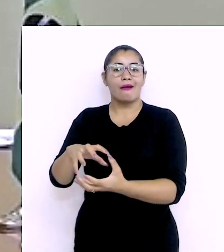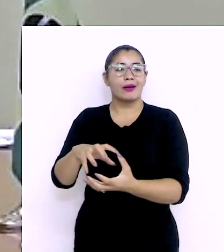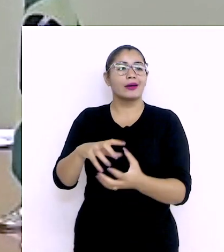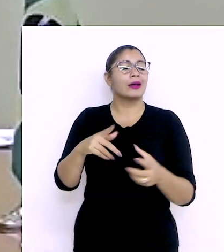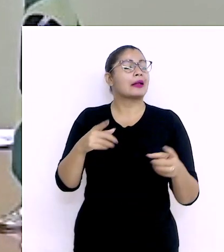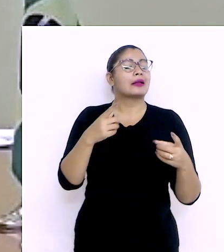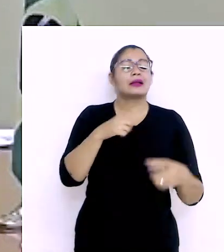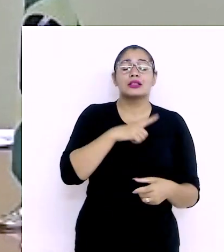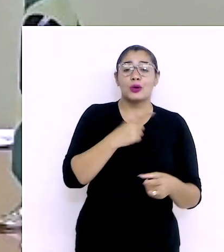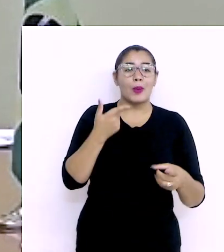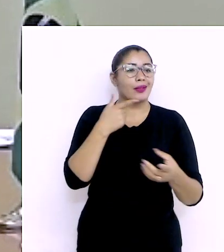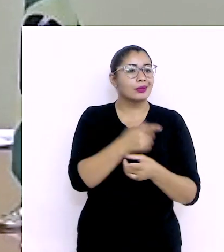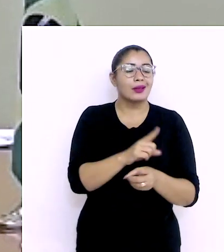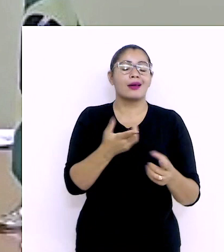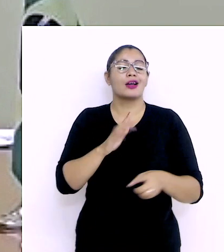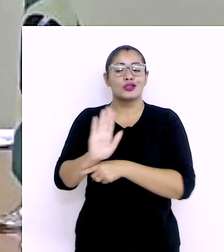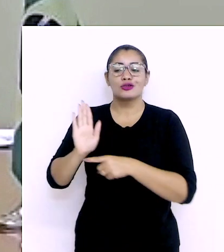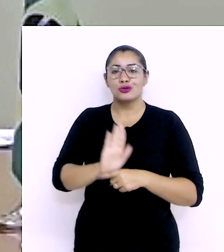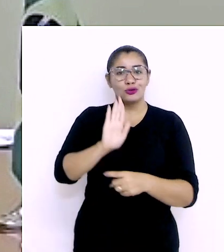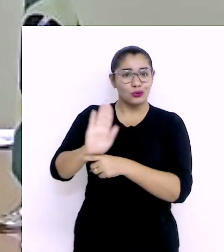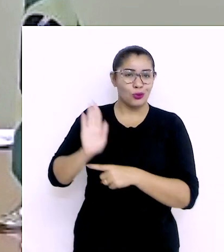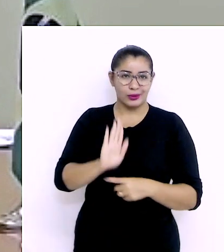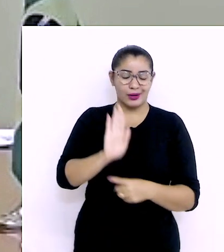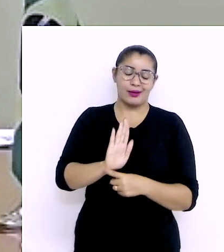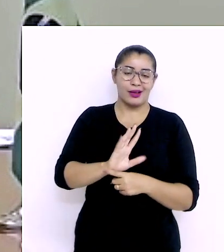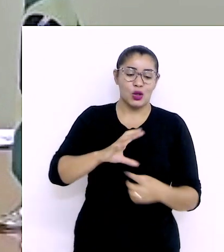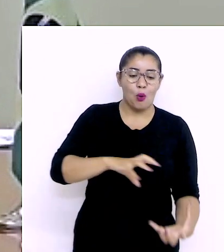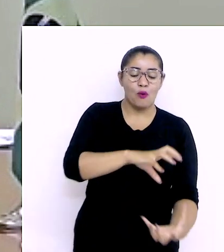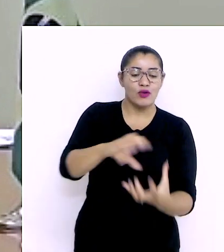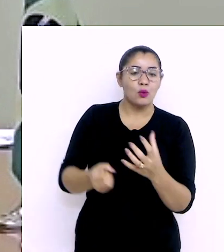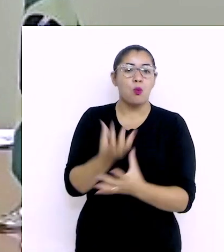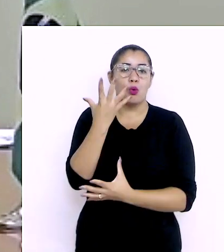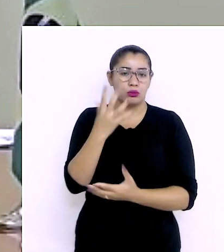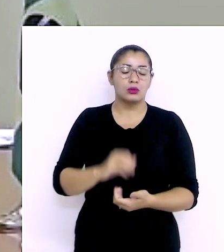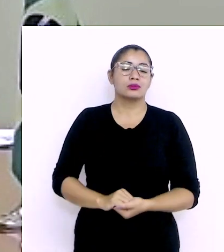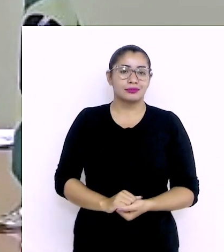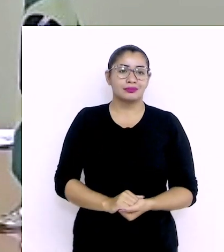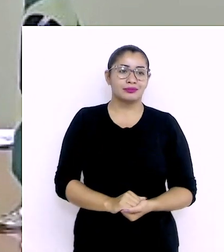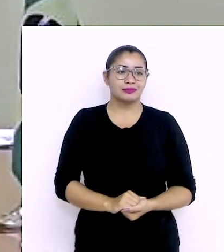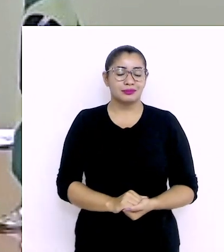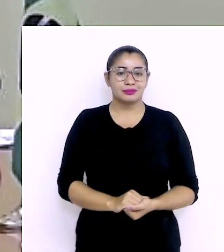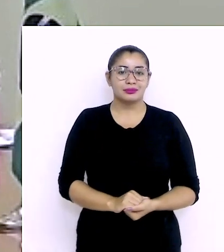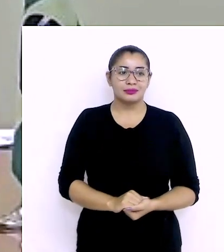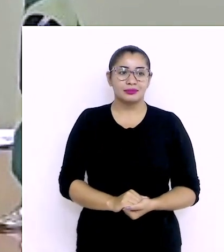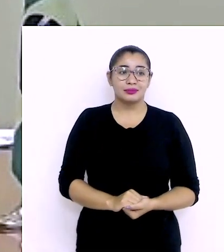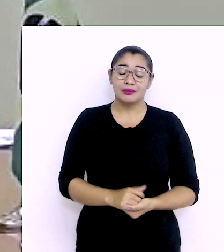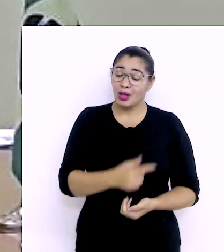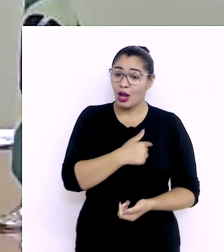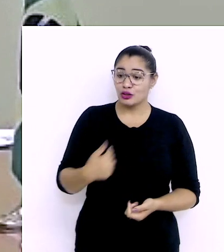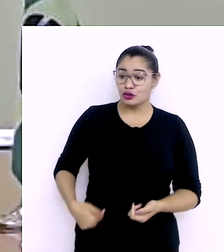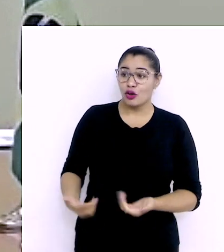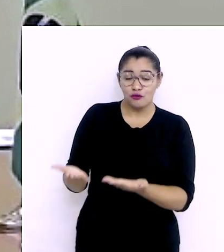com a participação da China. Nós temos tido um diálogo bastante positivo com a China ao longo do tempo. A China